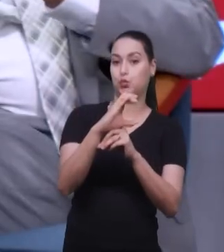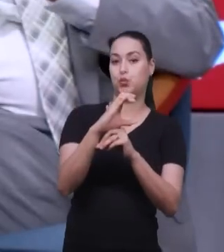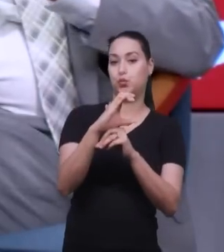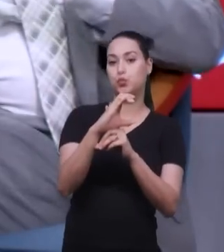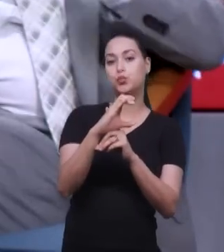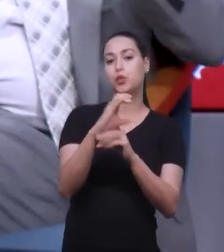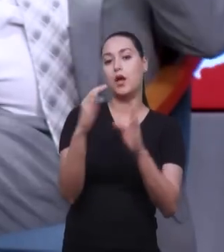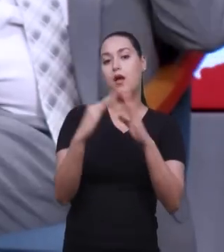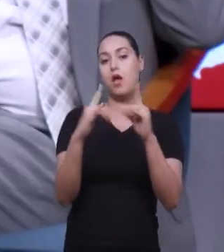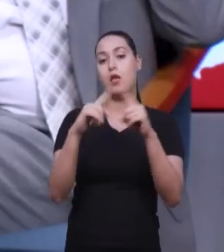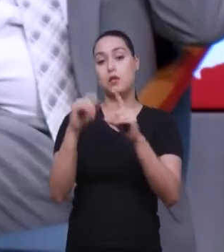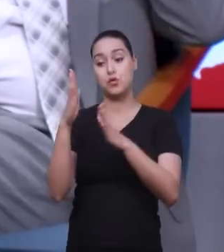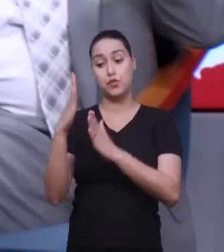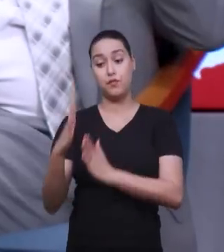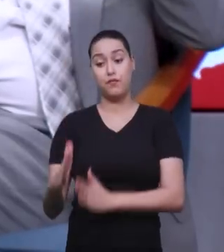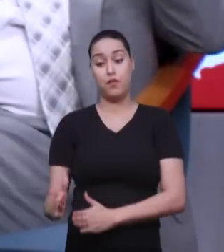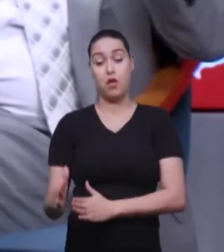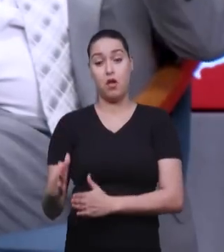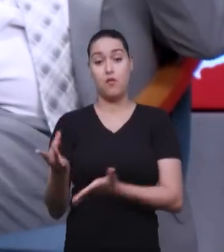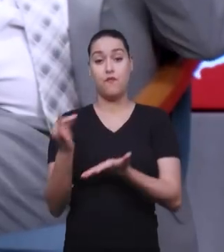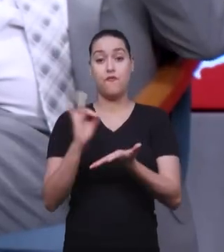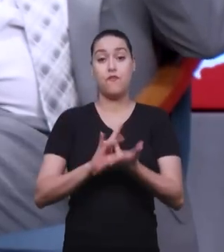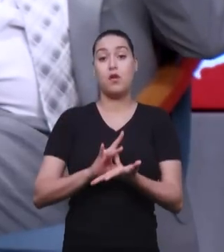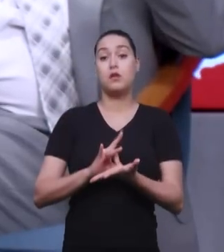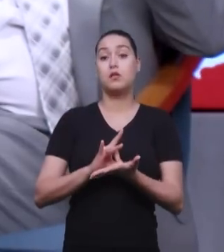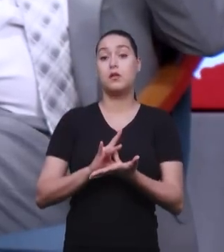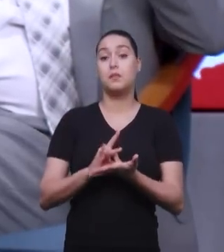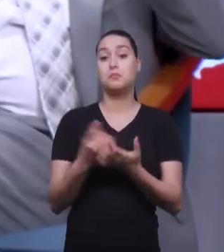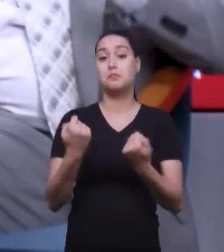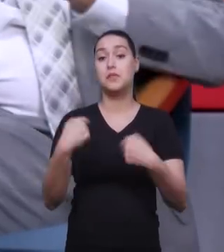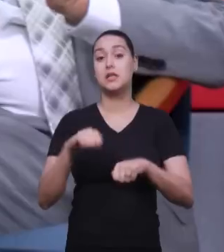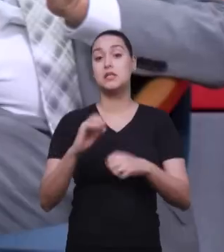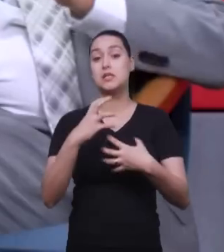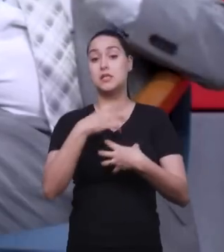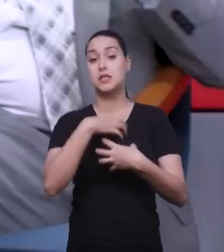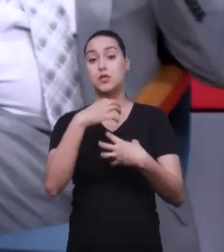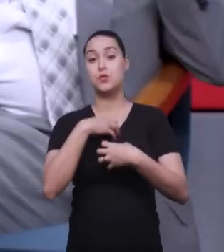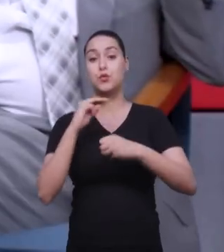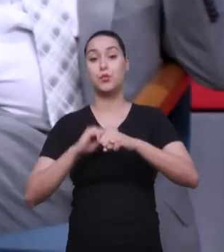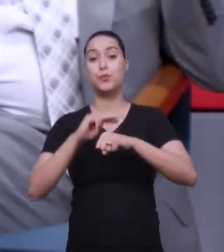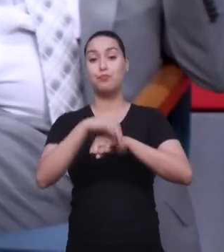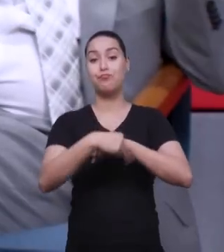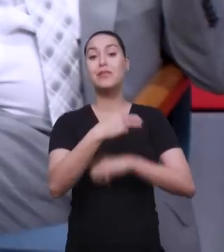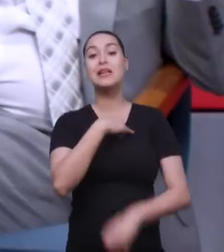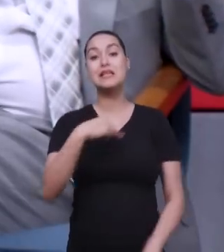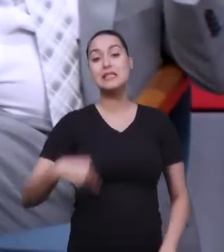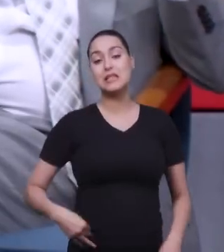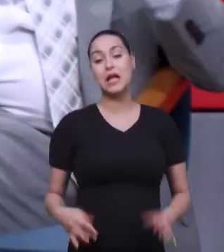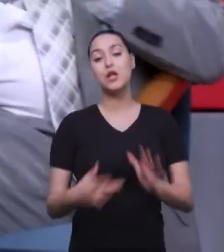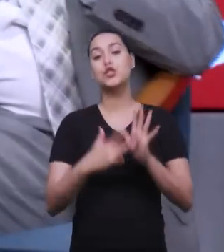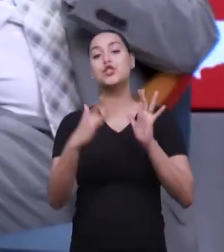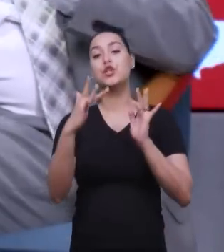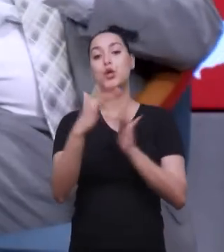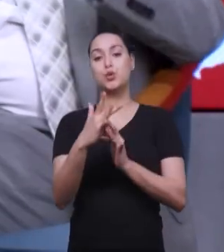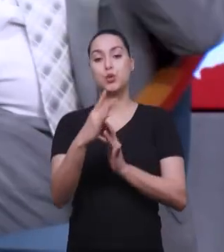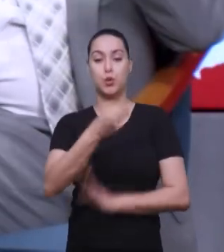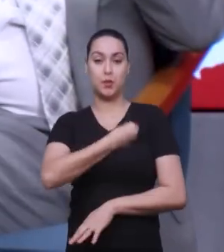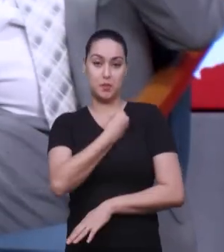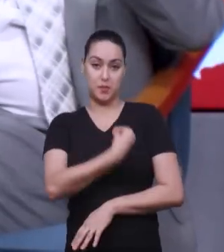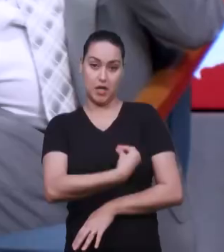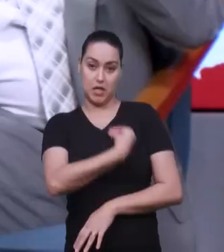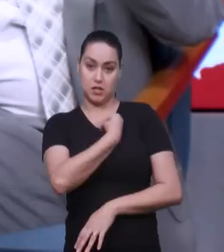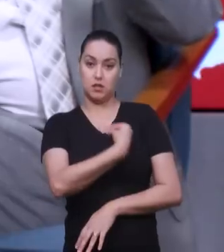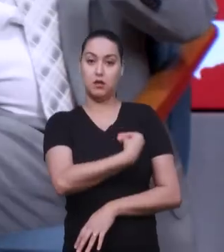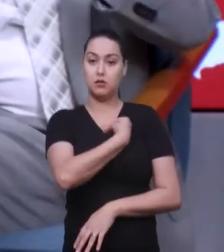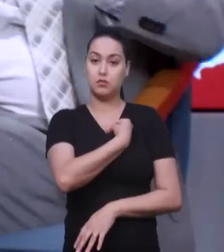culto, o que a igreja fiel e verdadeira tem que ter? Ela tem que sentir o ministério de Jesus. O ministério de